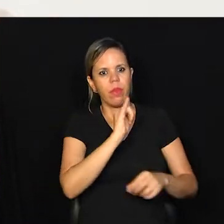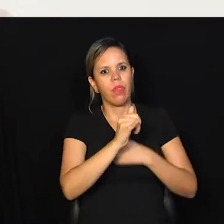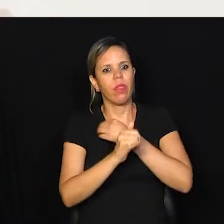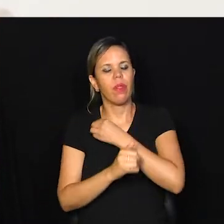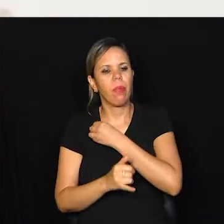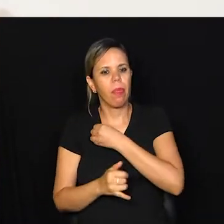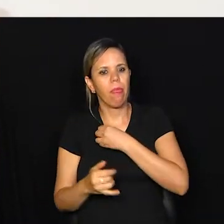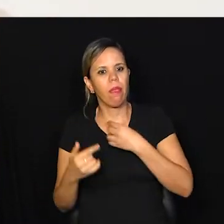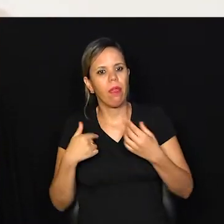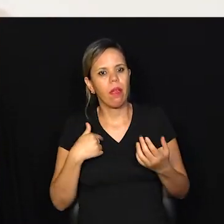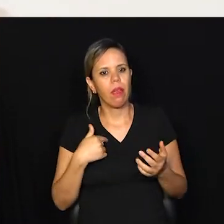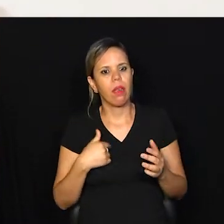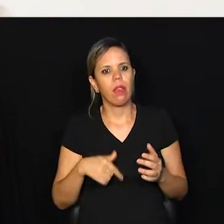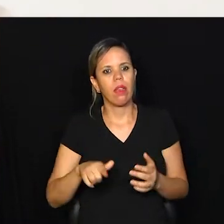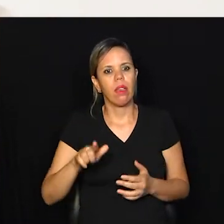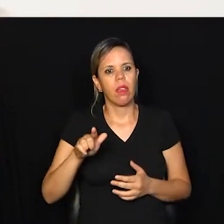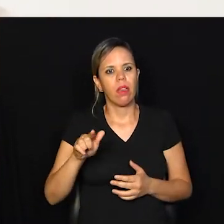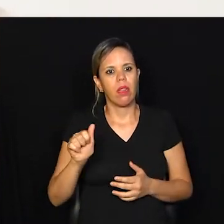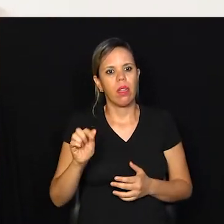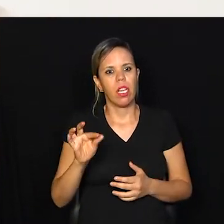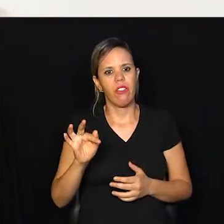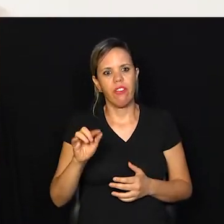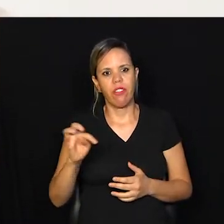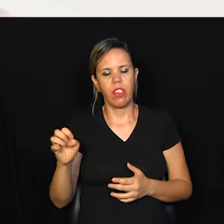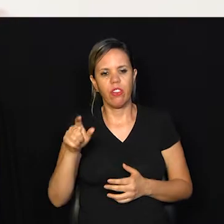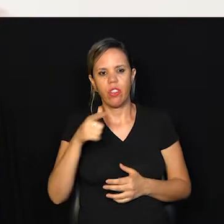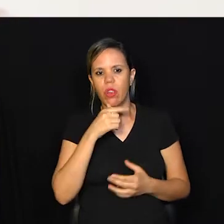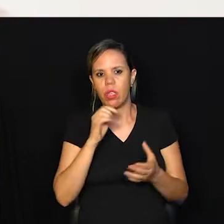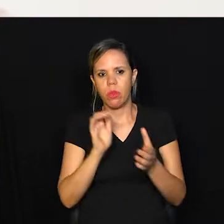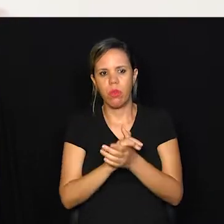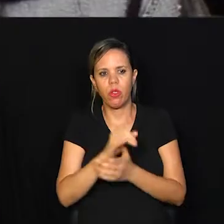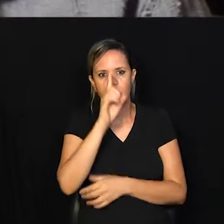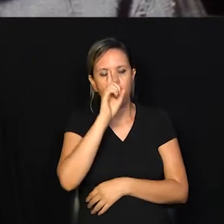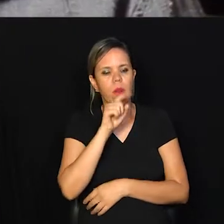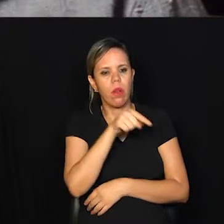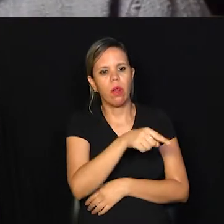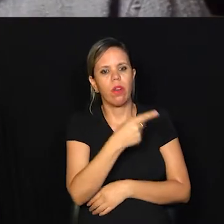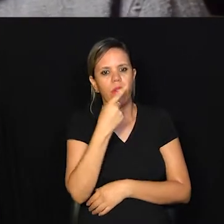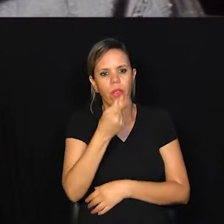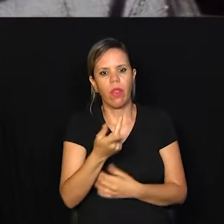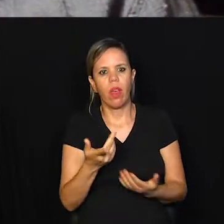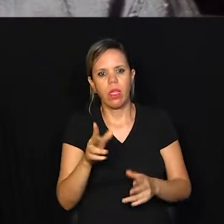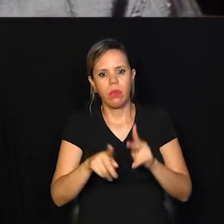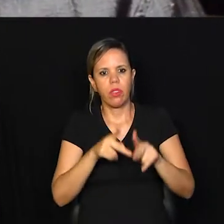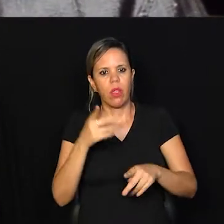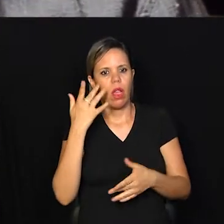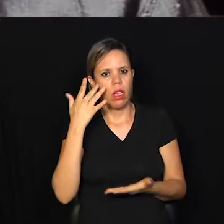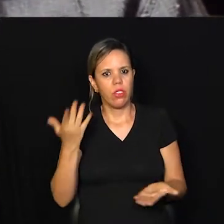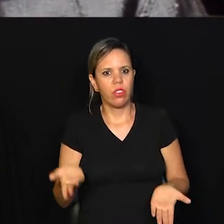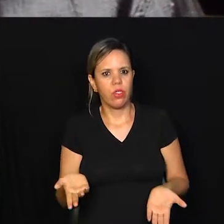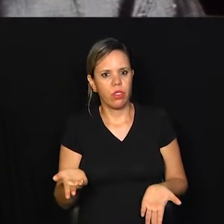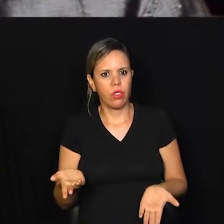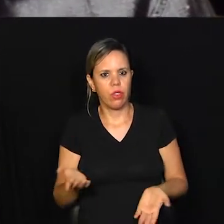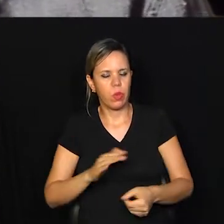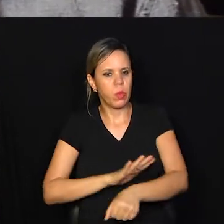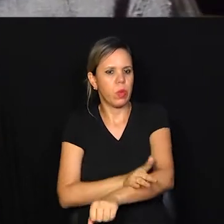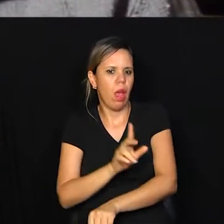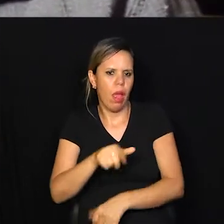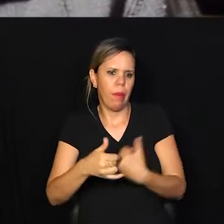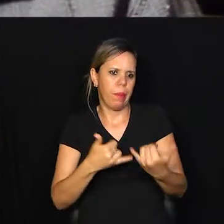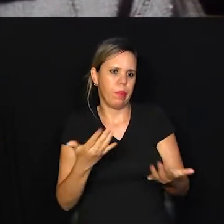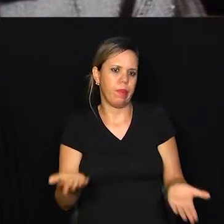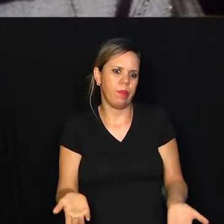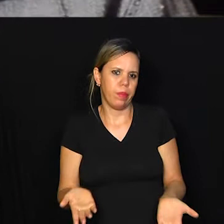que o grafite quer falar de racismo se ele tem uma esposa branca, né? Uma esposa loira, né? Muita gente acha que o racismo é uma